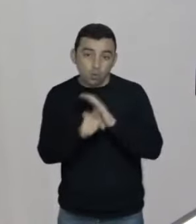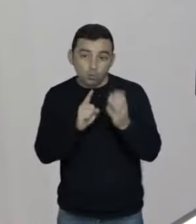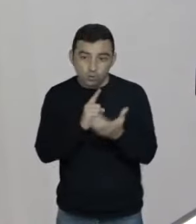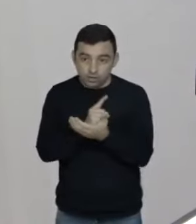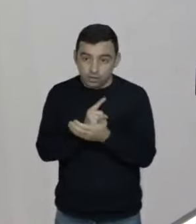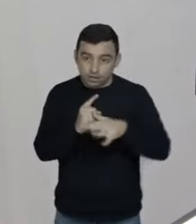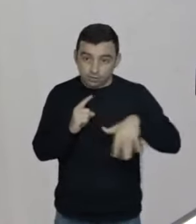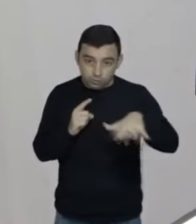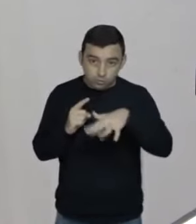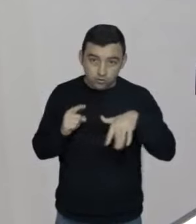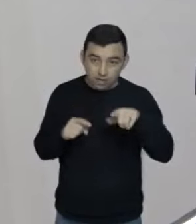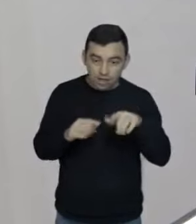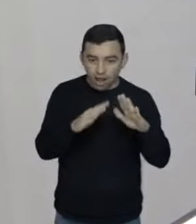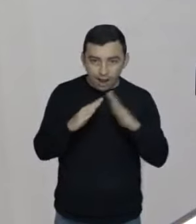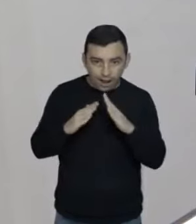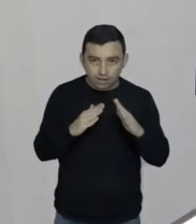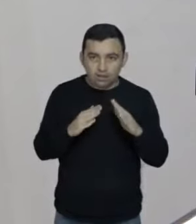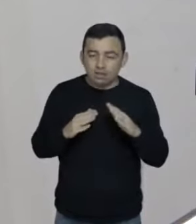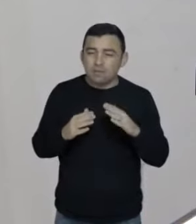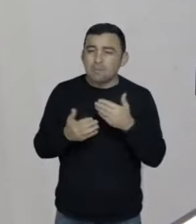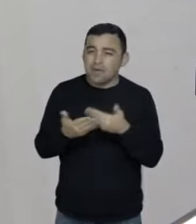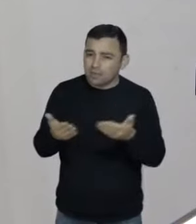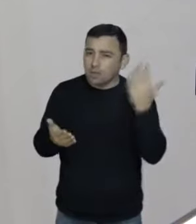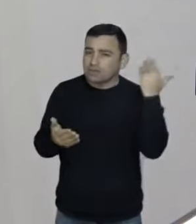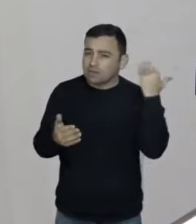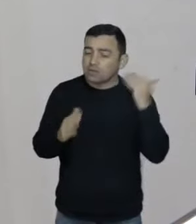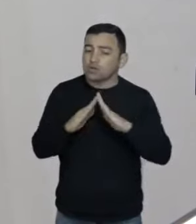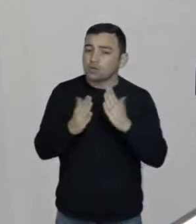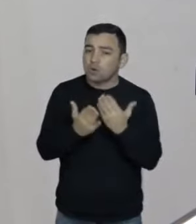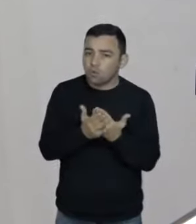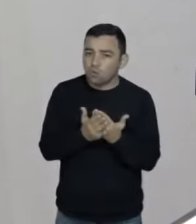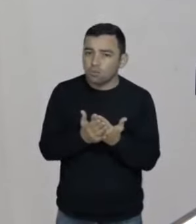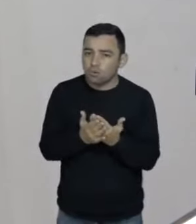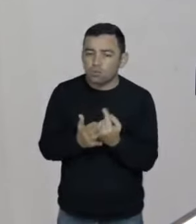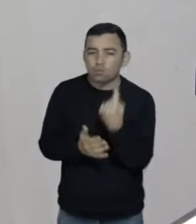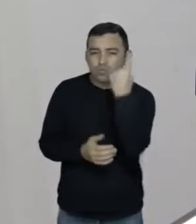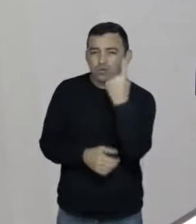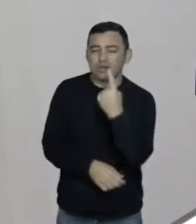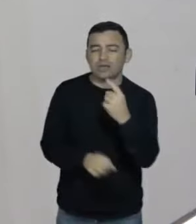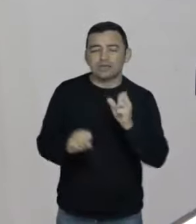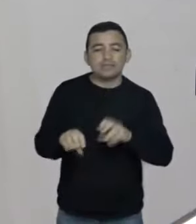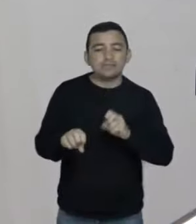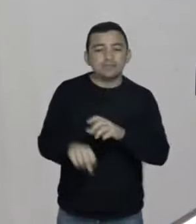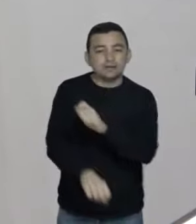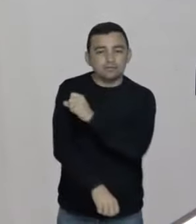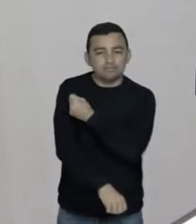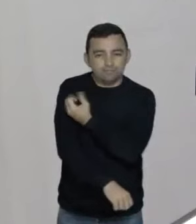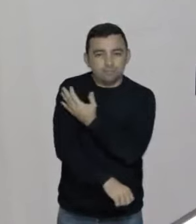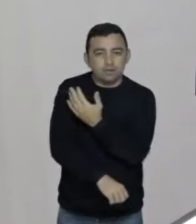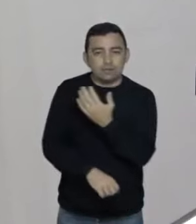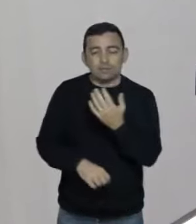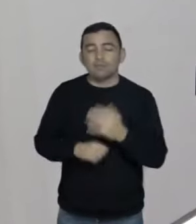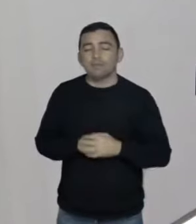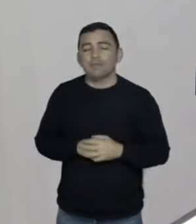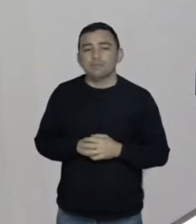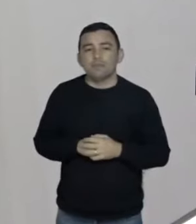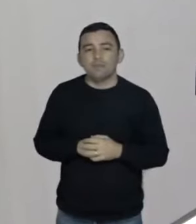perdeu em 2019 uma escola de ensino fundamental a única que atendia a unidade a comunidade naquela região